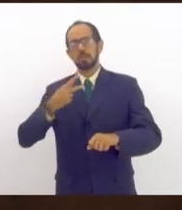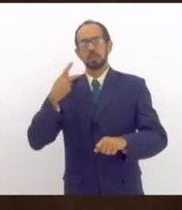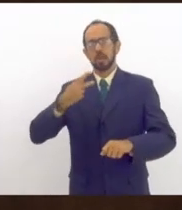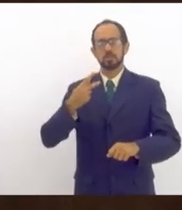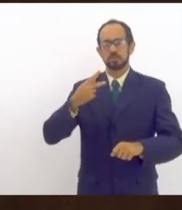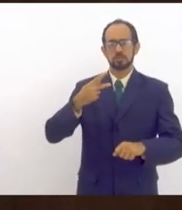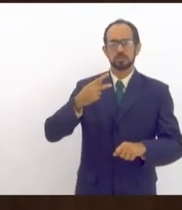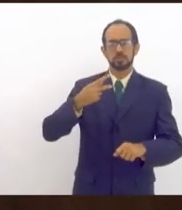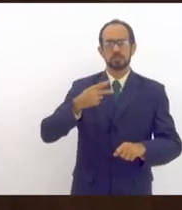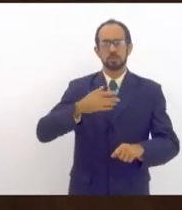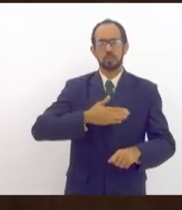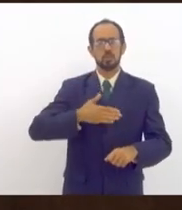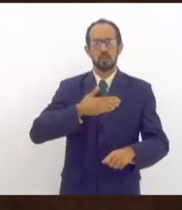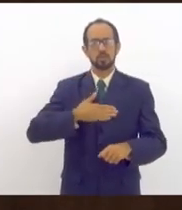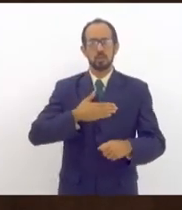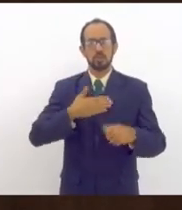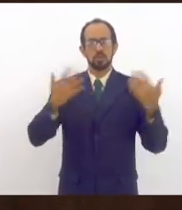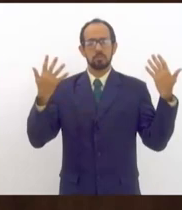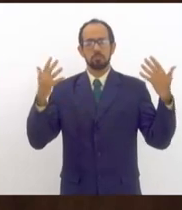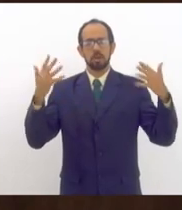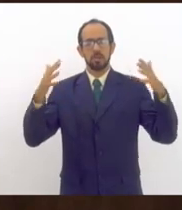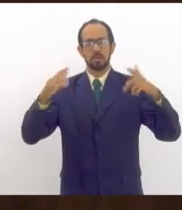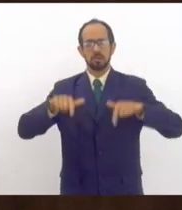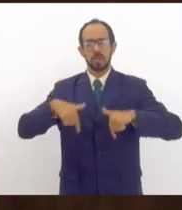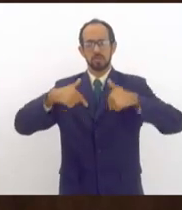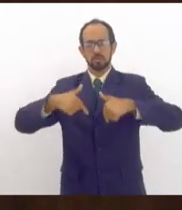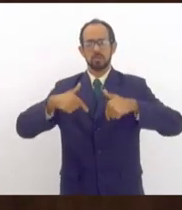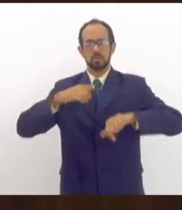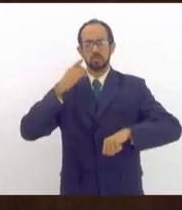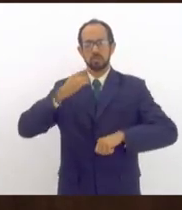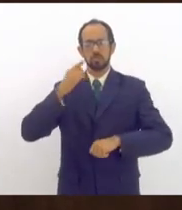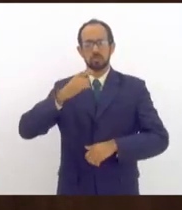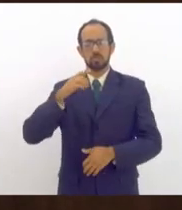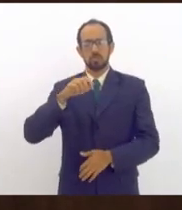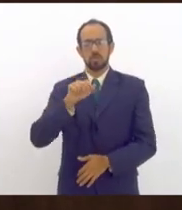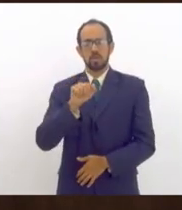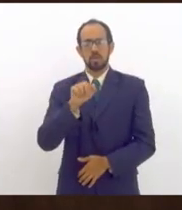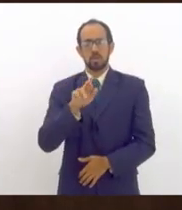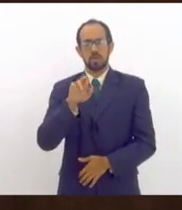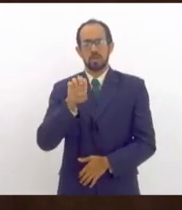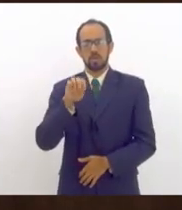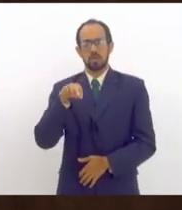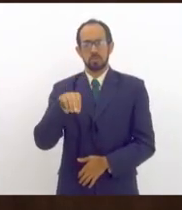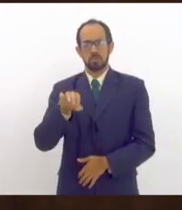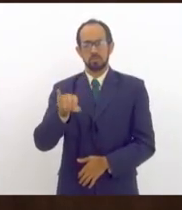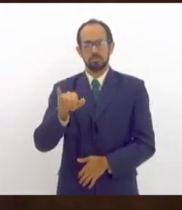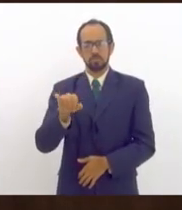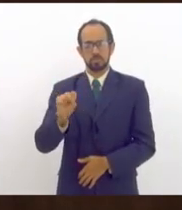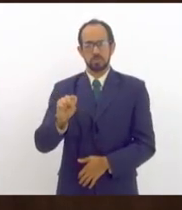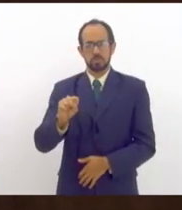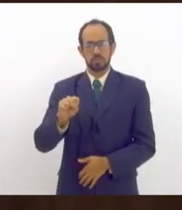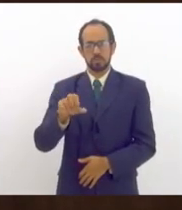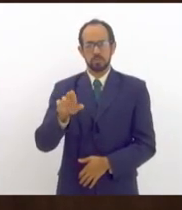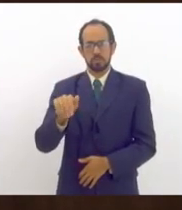eu gostaria de parabenizar a iniciativa do deputado arames Brito por tratar desse assunto da questão